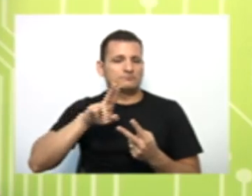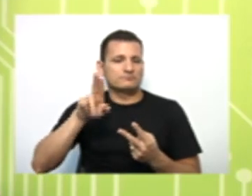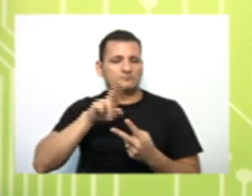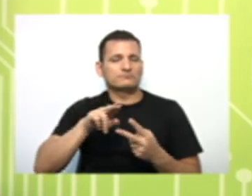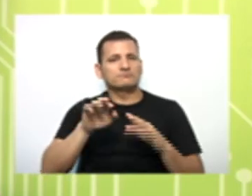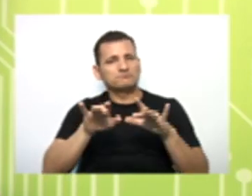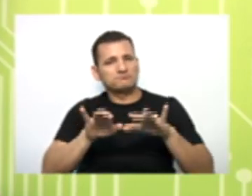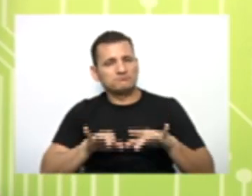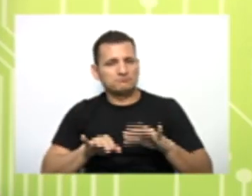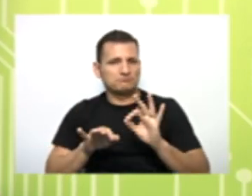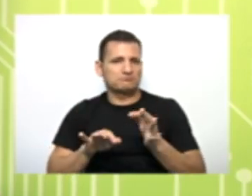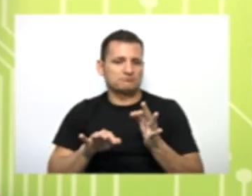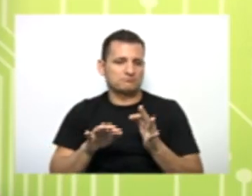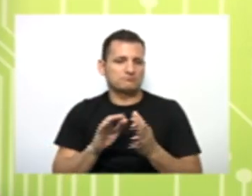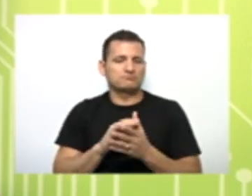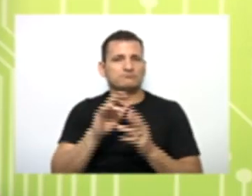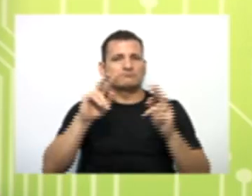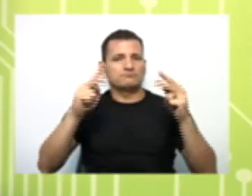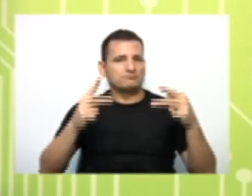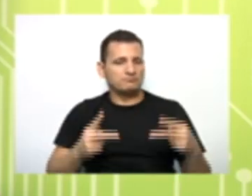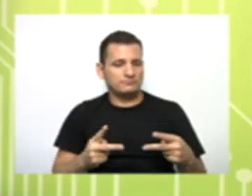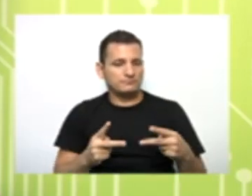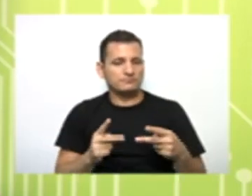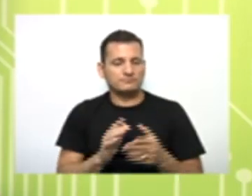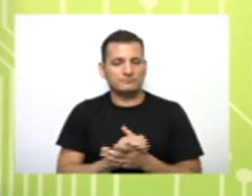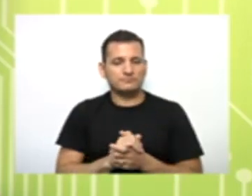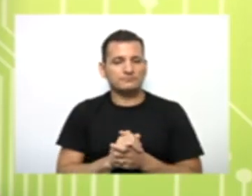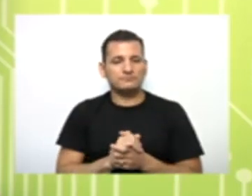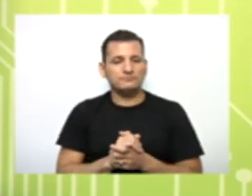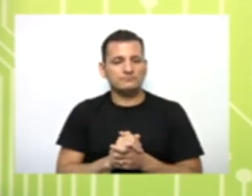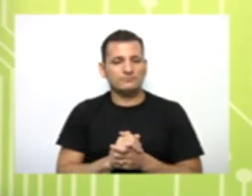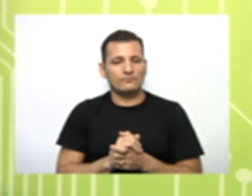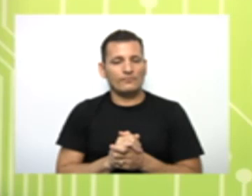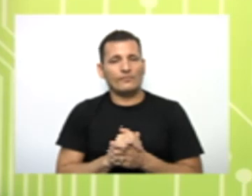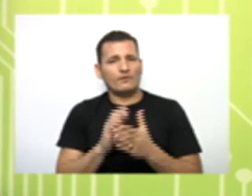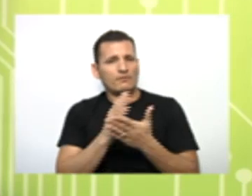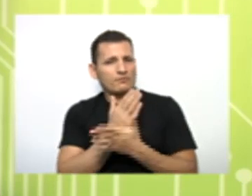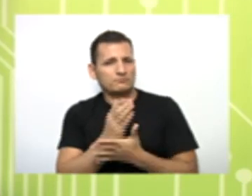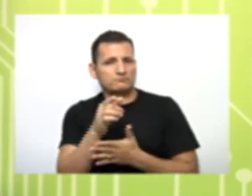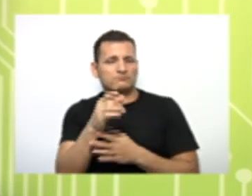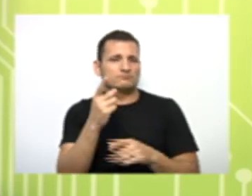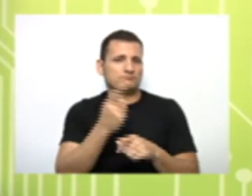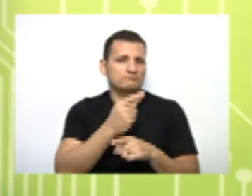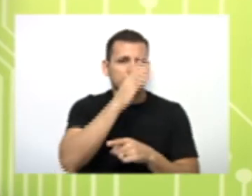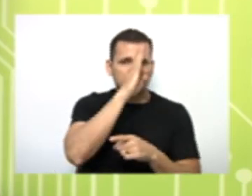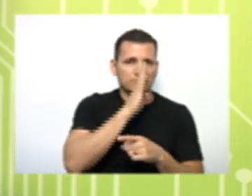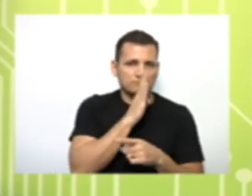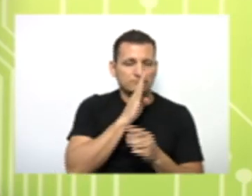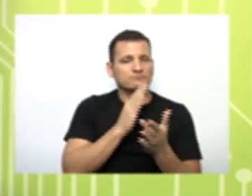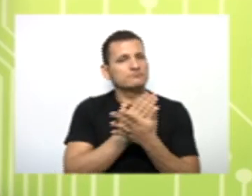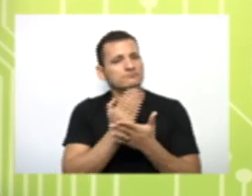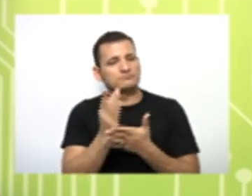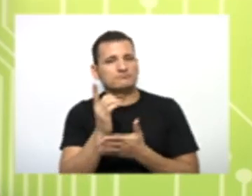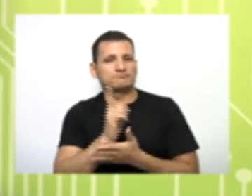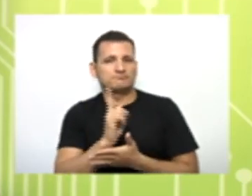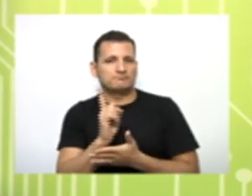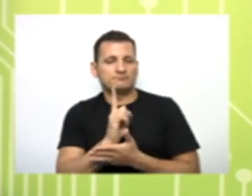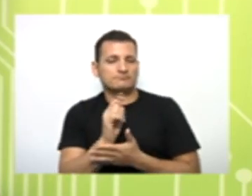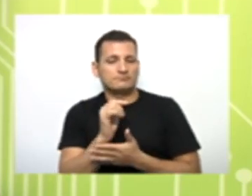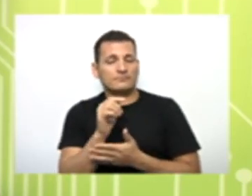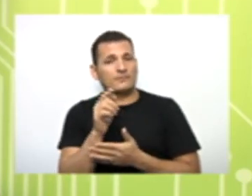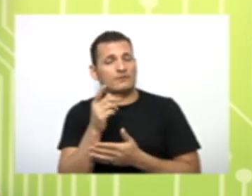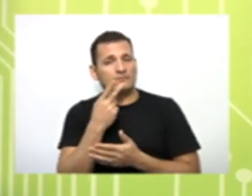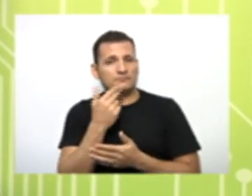utilizar para desenvolver algo em HTML, certo? Alguns vocês vão encontrar gratuitos, outros não. Esses